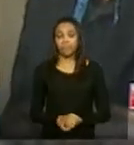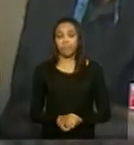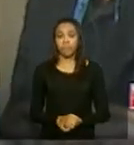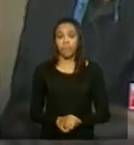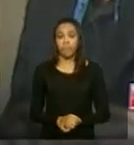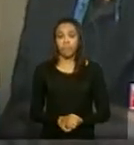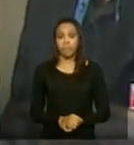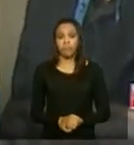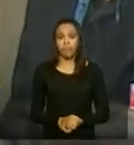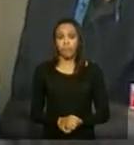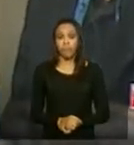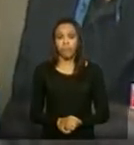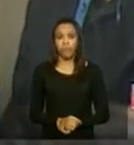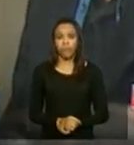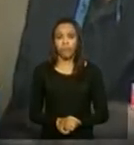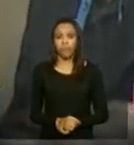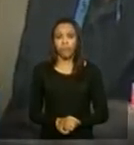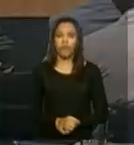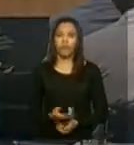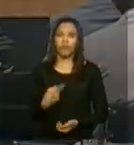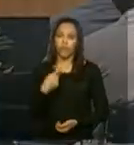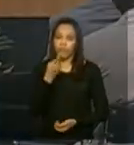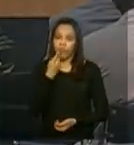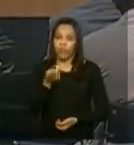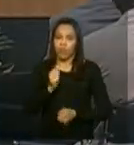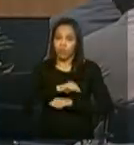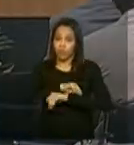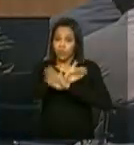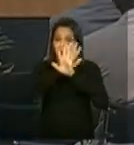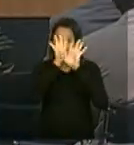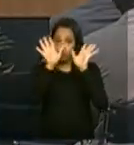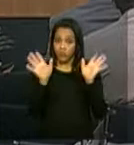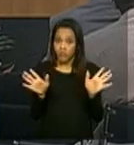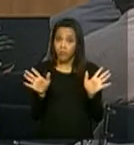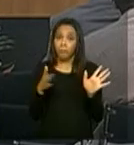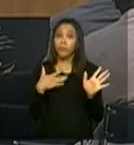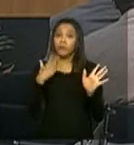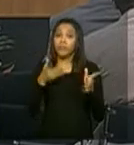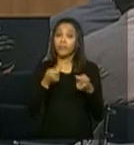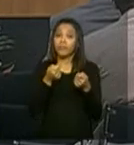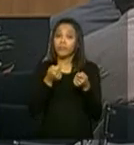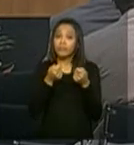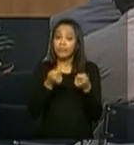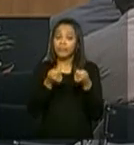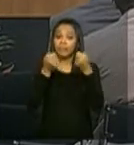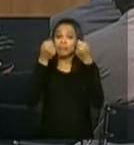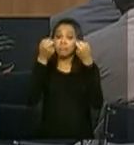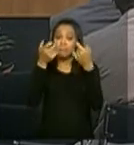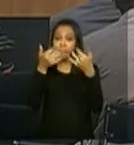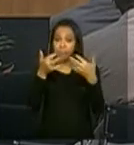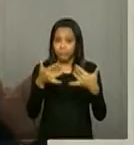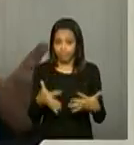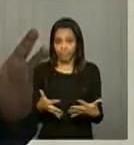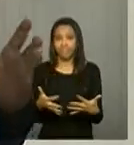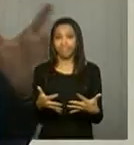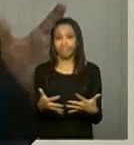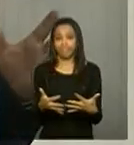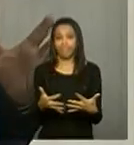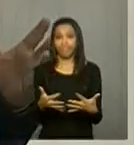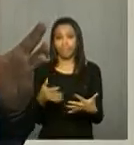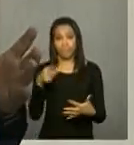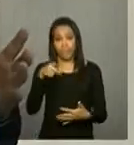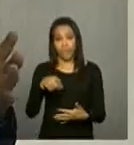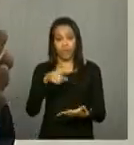vou deixar bem claro é como eu tentei explicar na primeira intervenção o